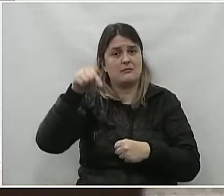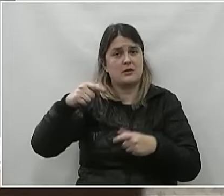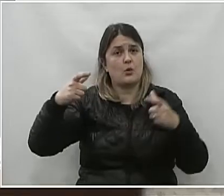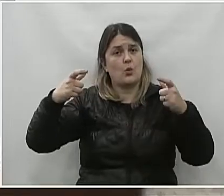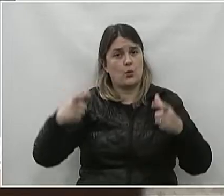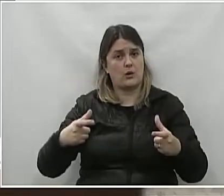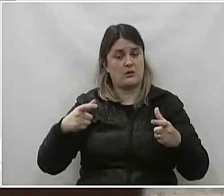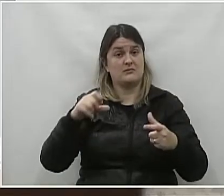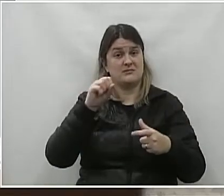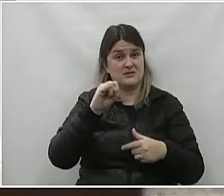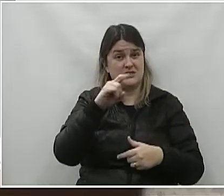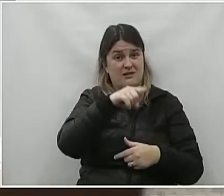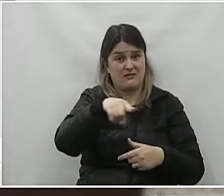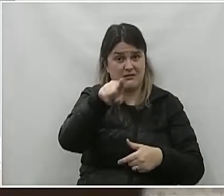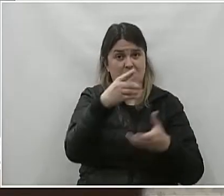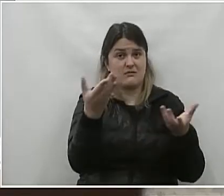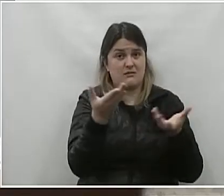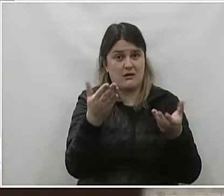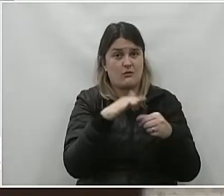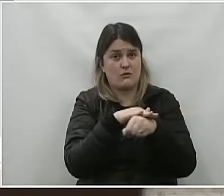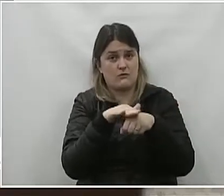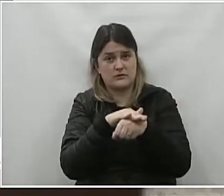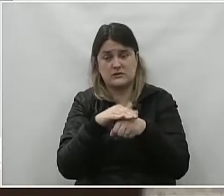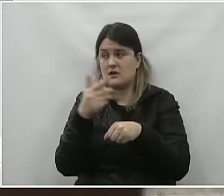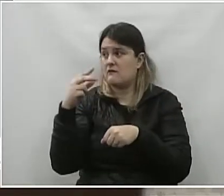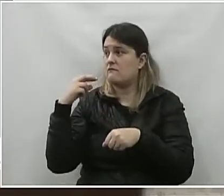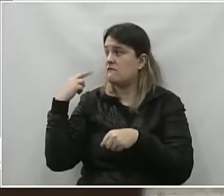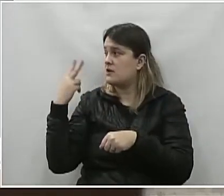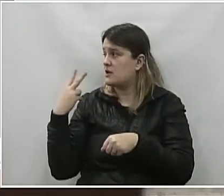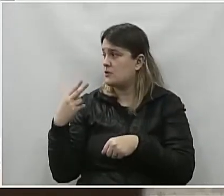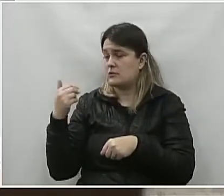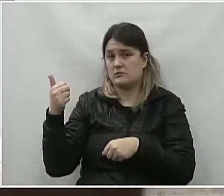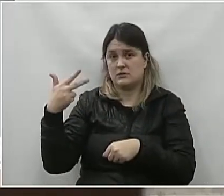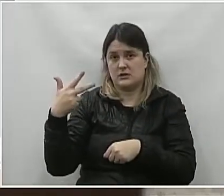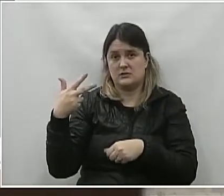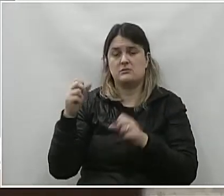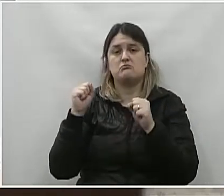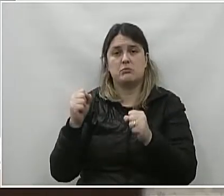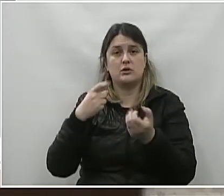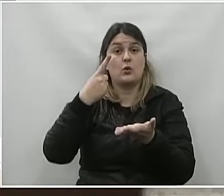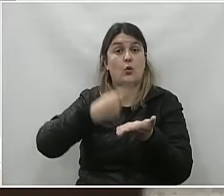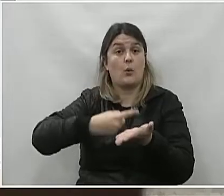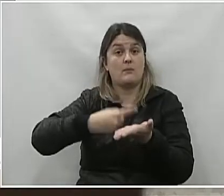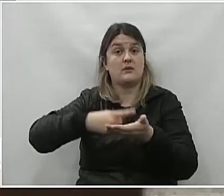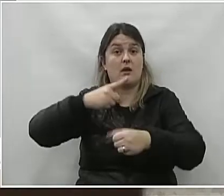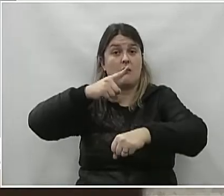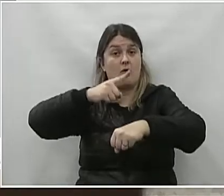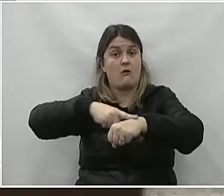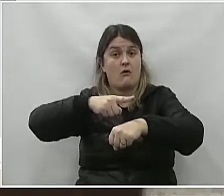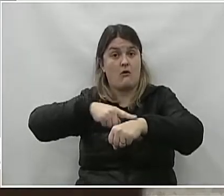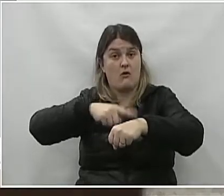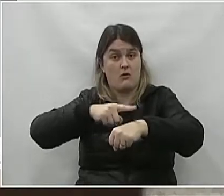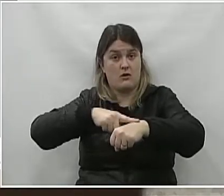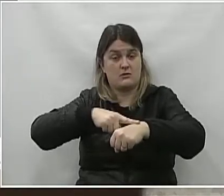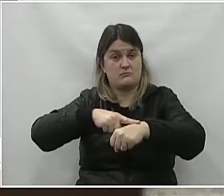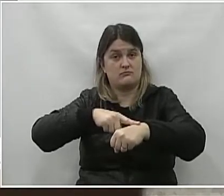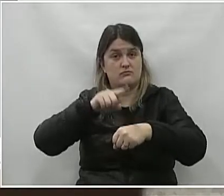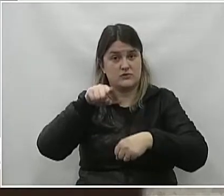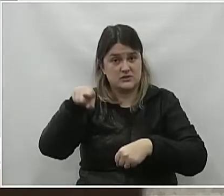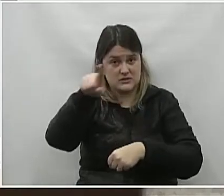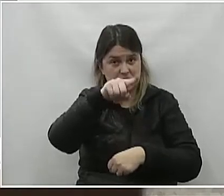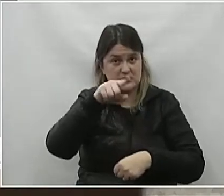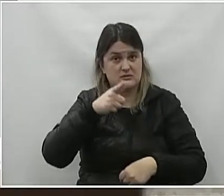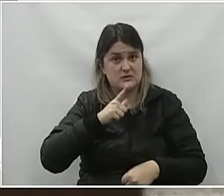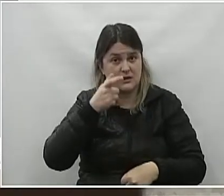Se vocês quiserem conversar com os vereadores, a gente pode estar agendando um horário que seja do